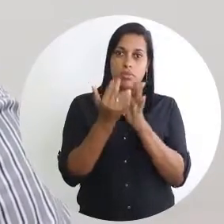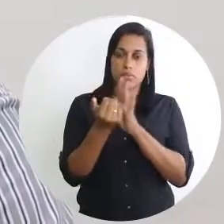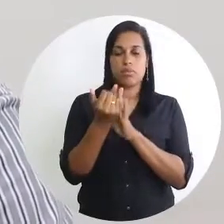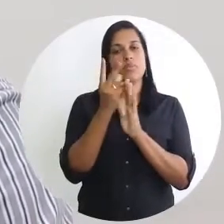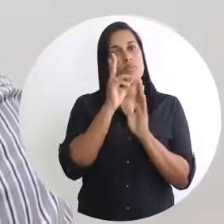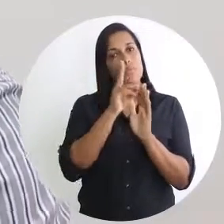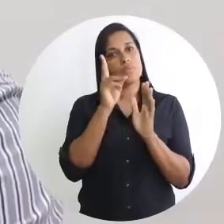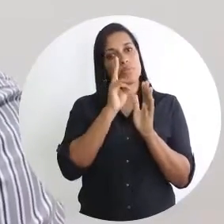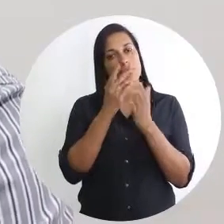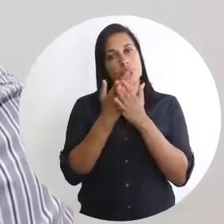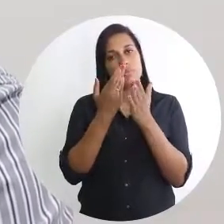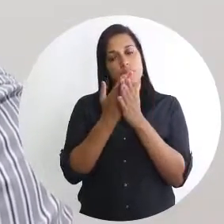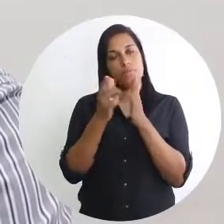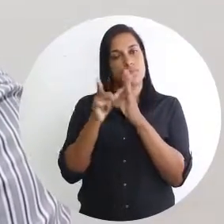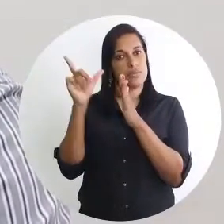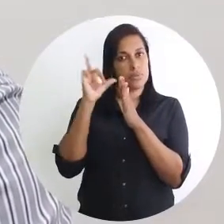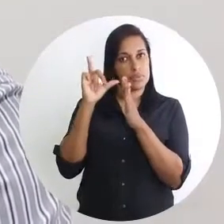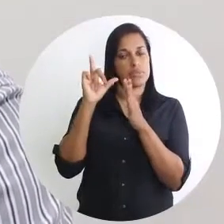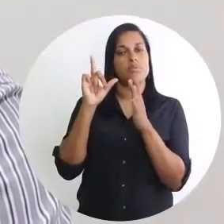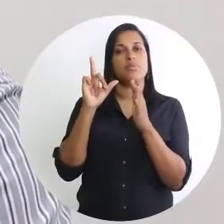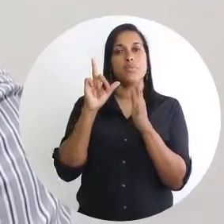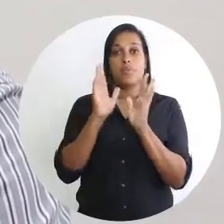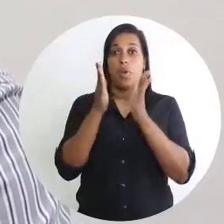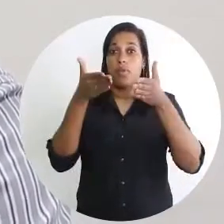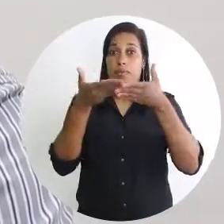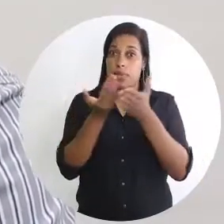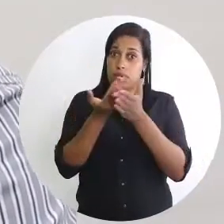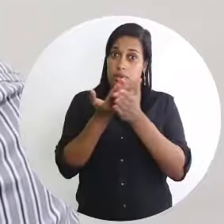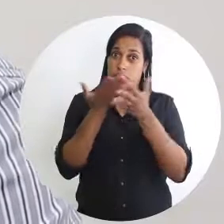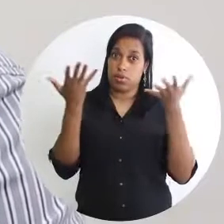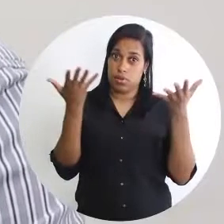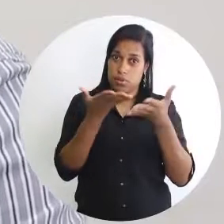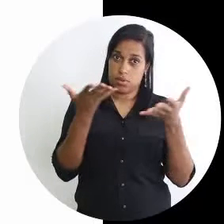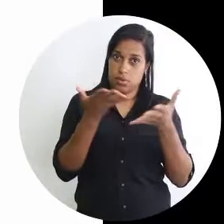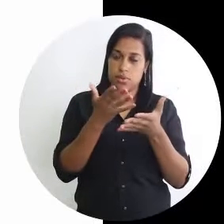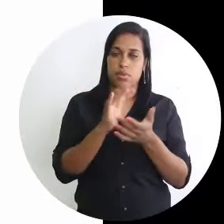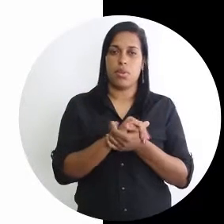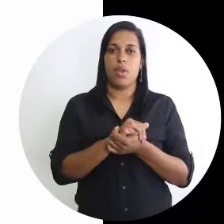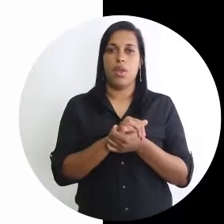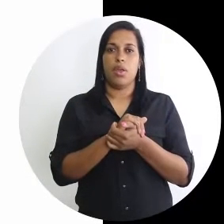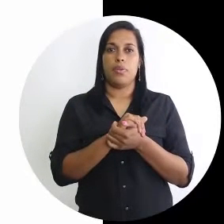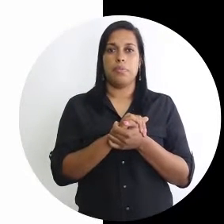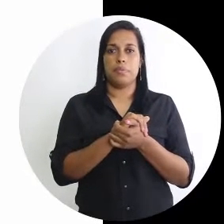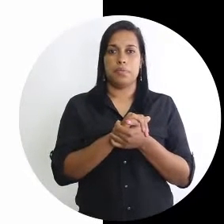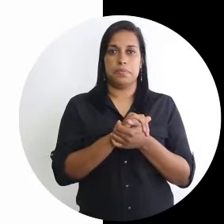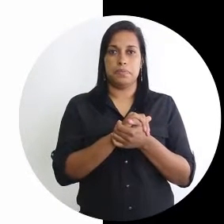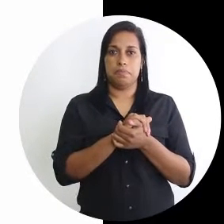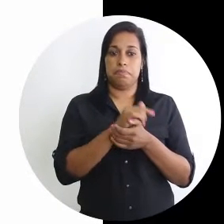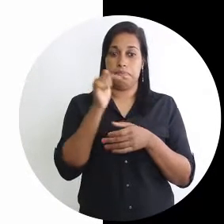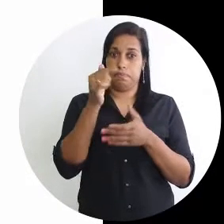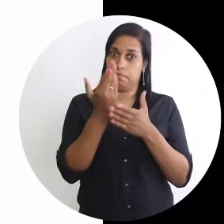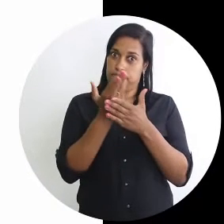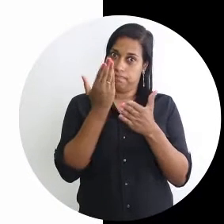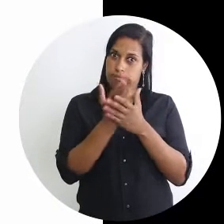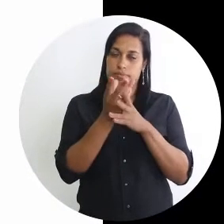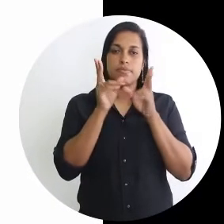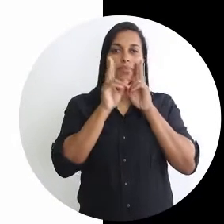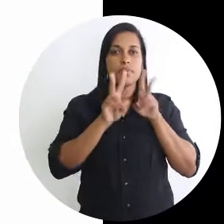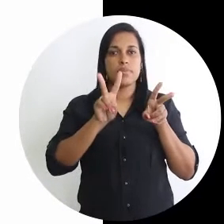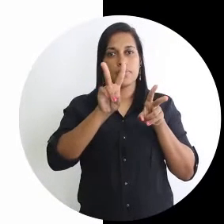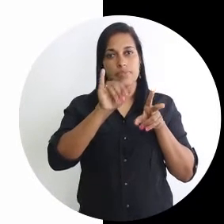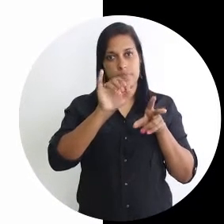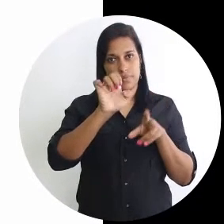nas aulas anteriores, certo? Mas é o foco da aula de hoje. Então, o roteirozinho da aula de hoje a gente vai falar sobre a classe